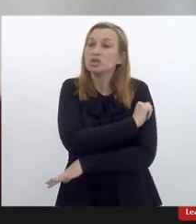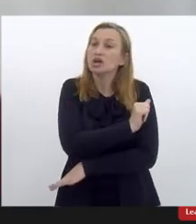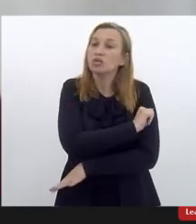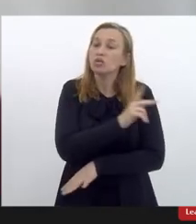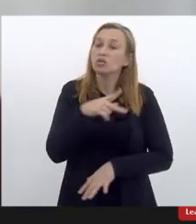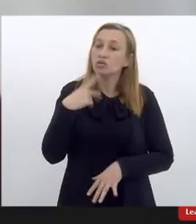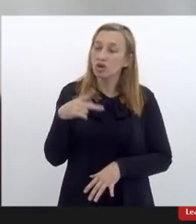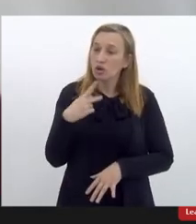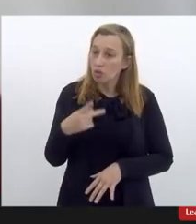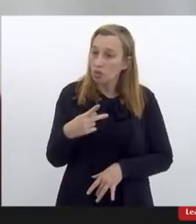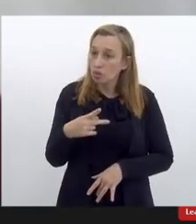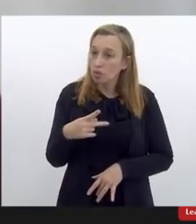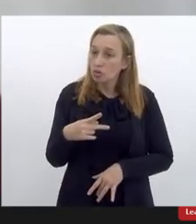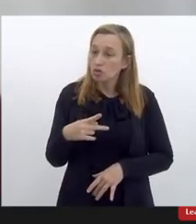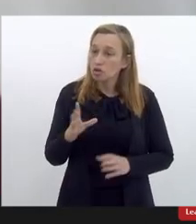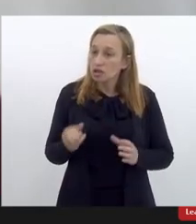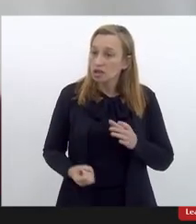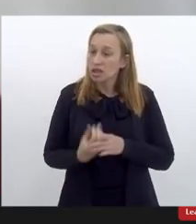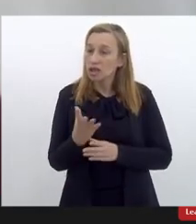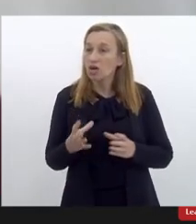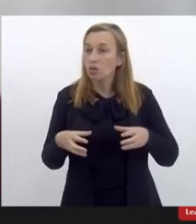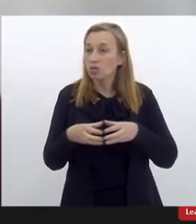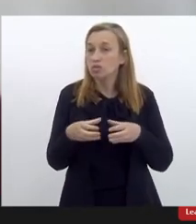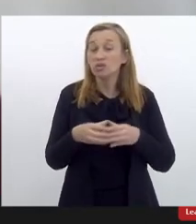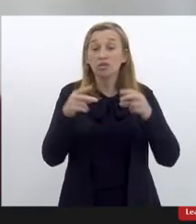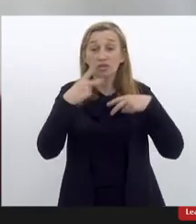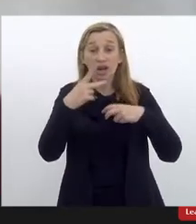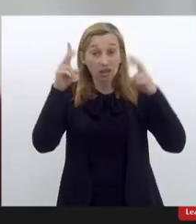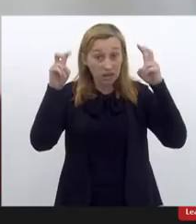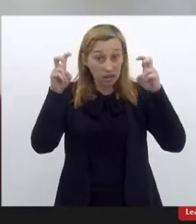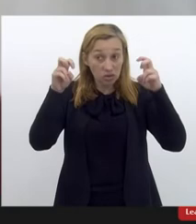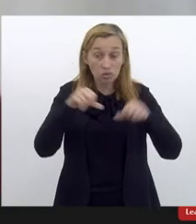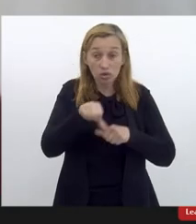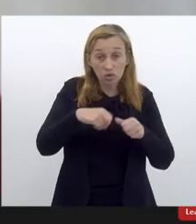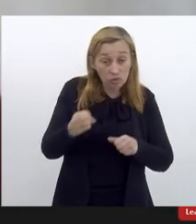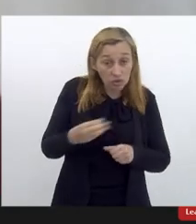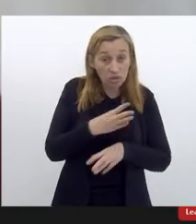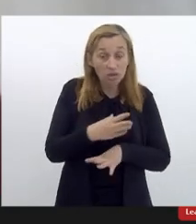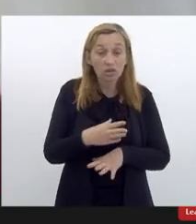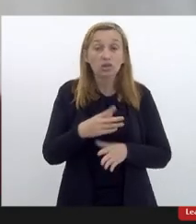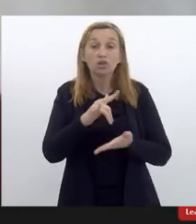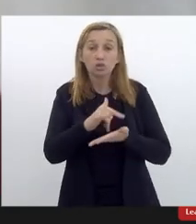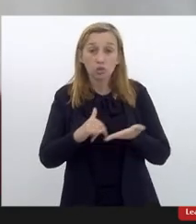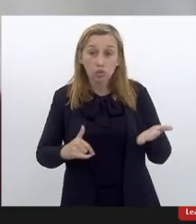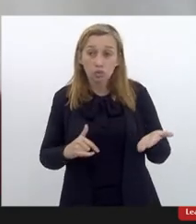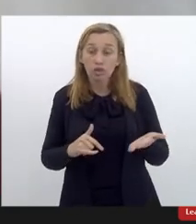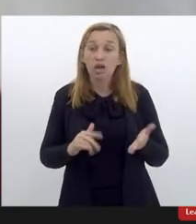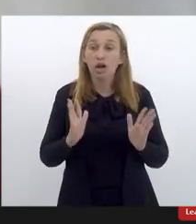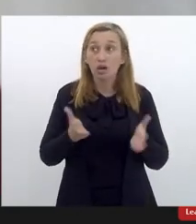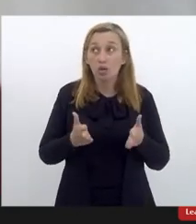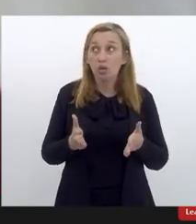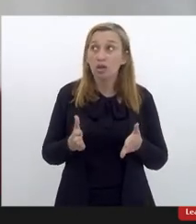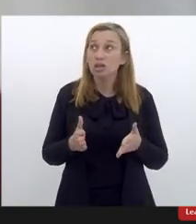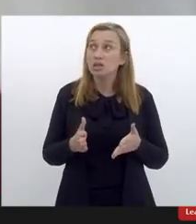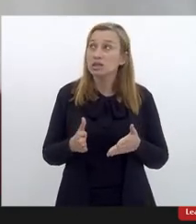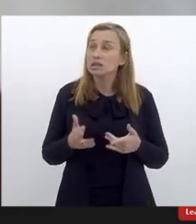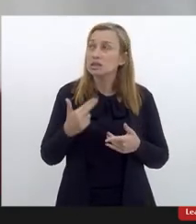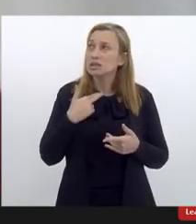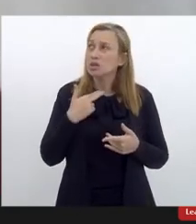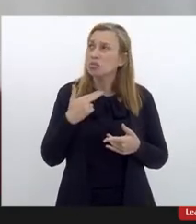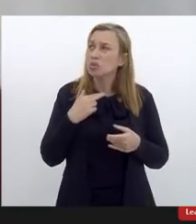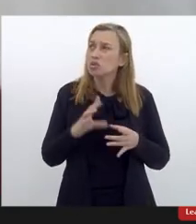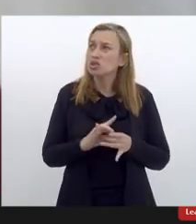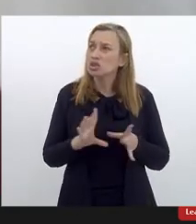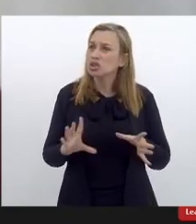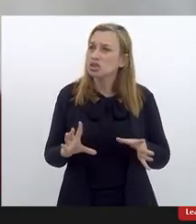de montar uma comissão para tratar sobre essa questão da renovação, da questão dos documentos. Agora, a gente também não pode